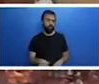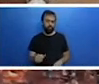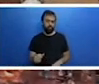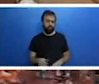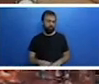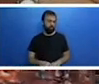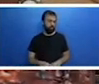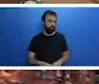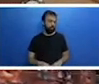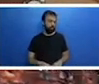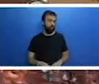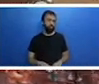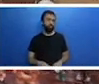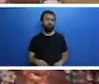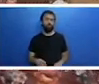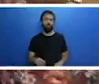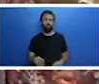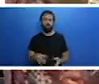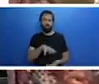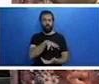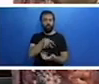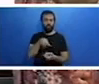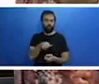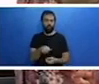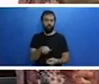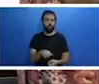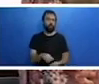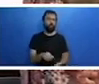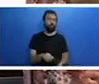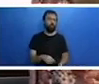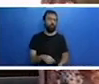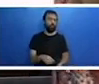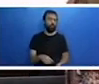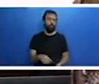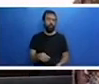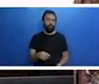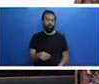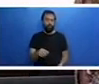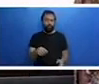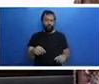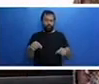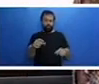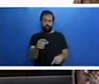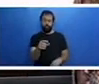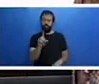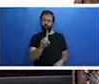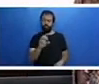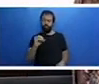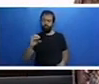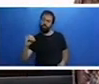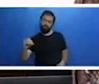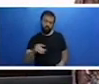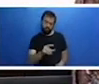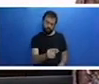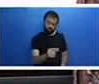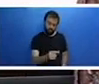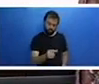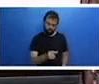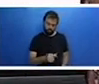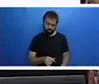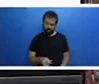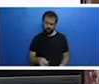internacional, a casa é de 100 casas, captura das peças para frente e para trás, movimentação das damas na